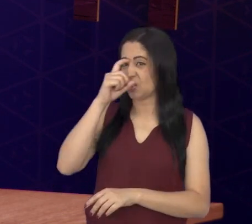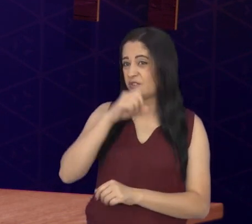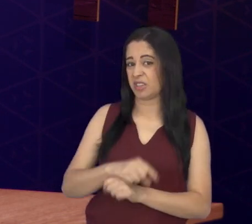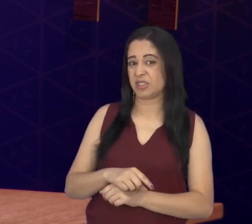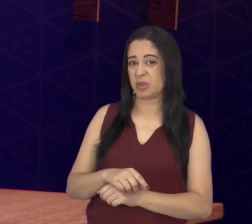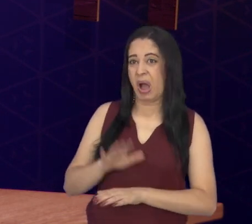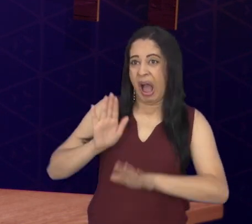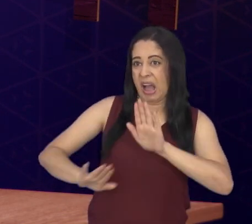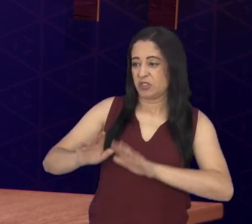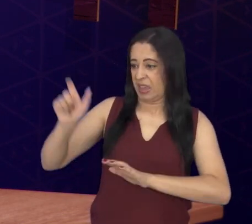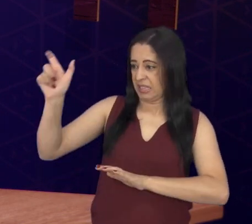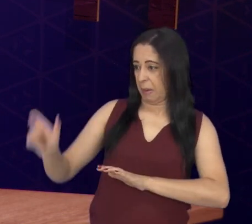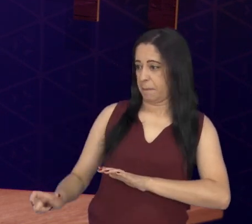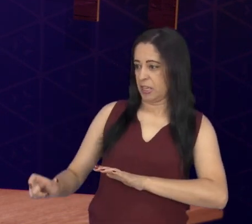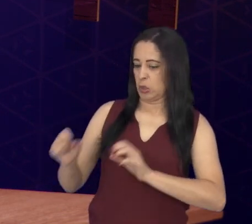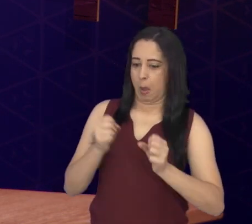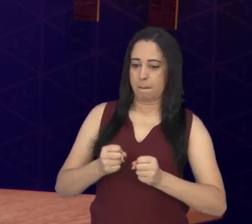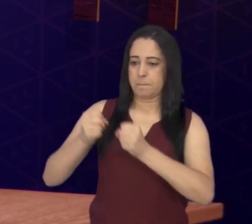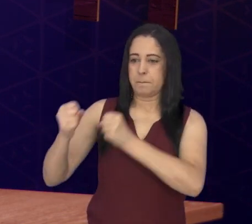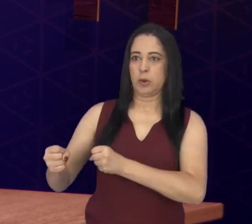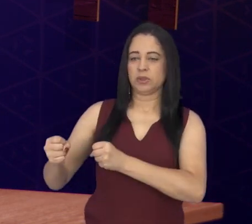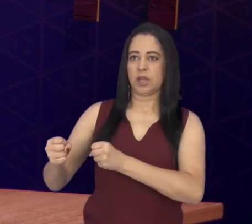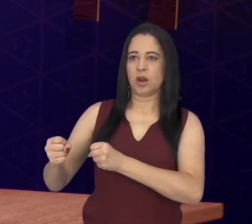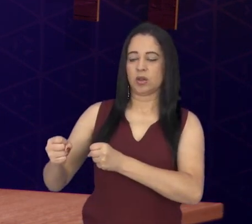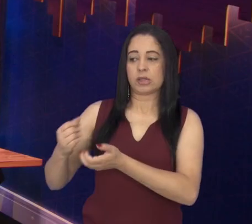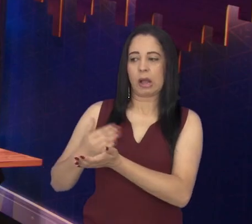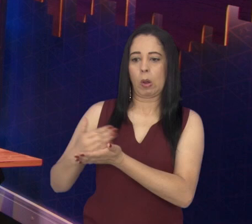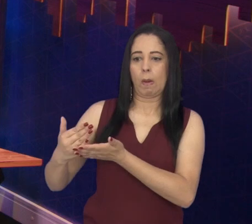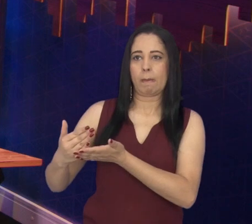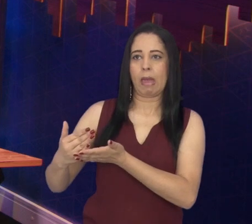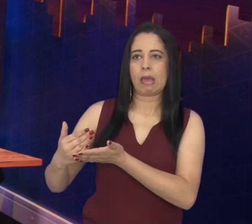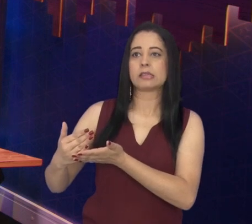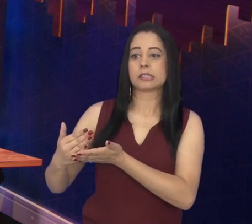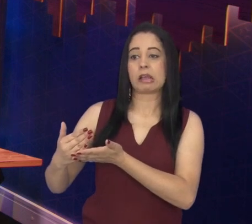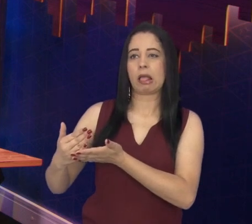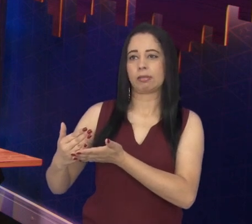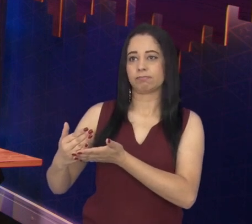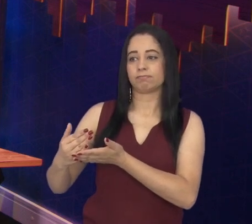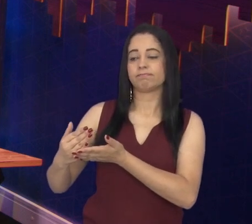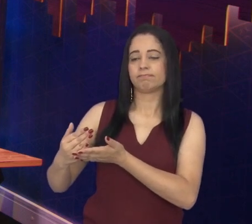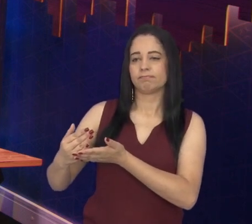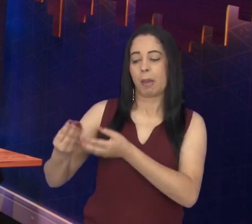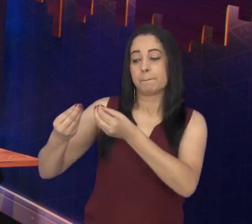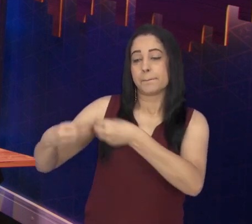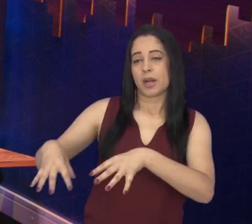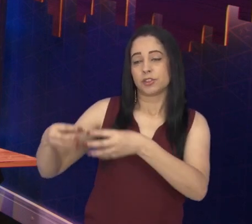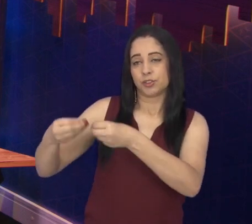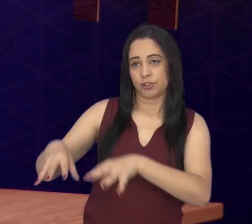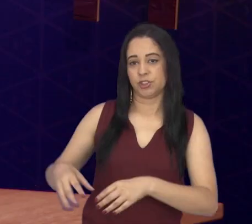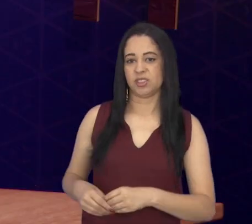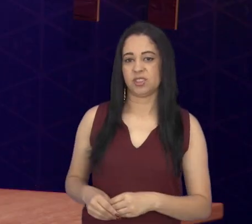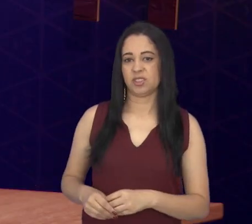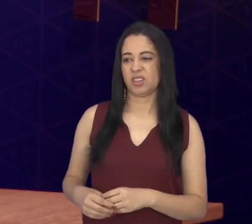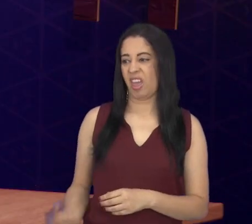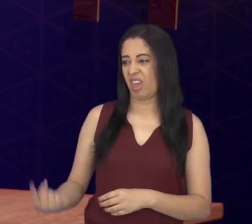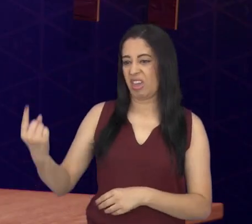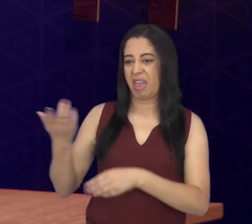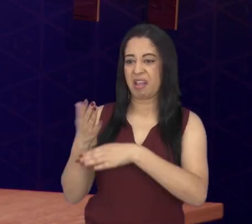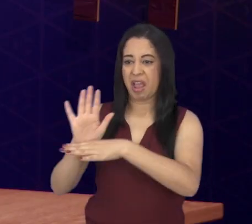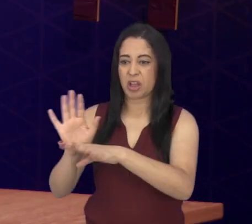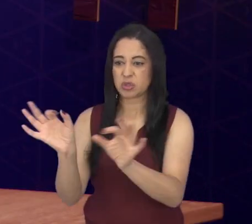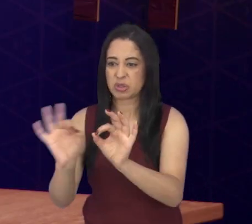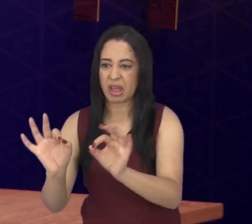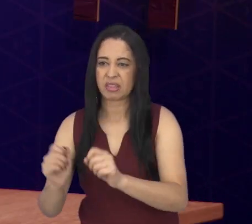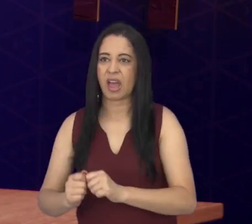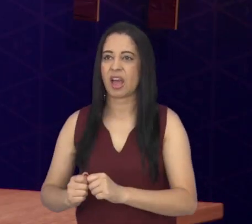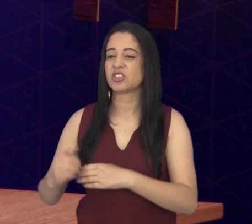difícil porque o poder corrompe, né? Se não for, Exatamente. Se não for um cara do bem mesmo... ele vai usar tudo aquilo lá, não